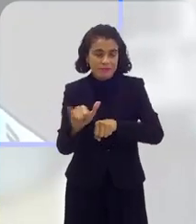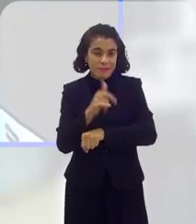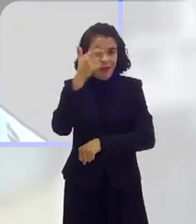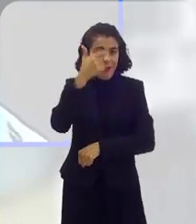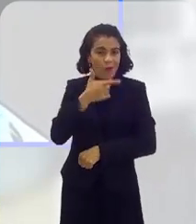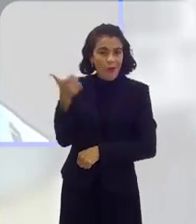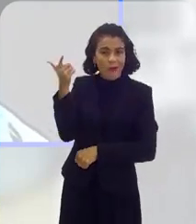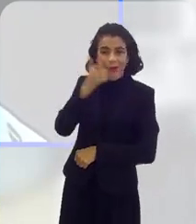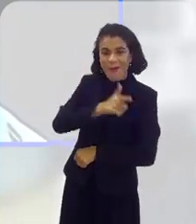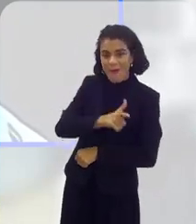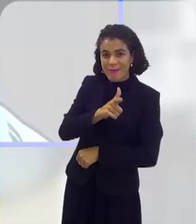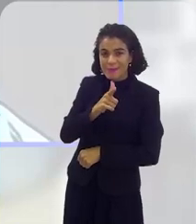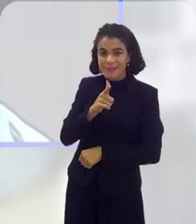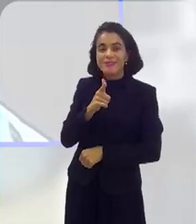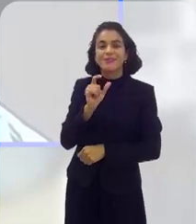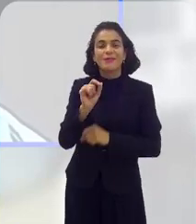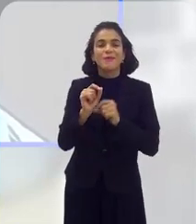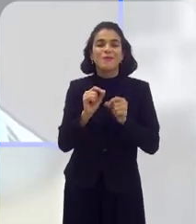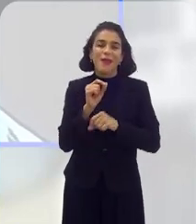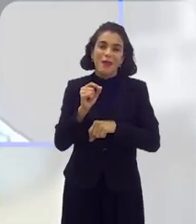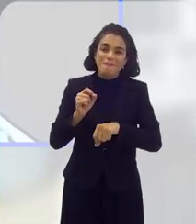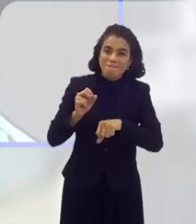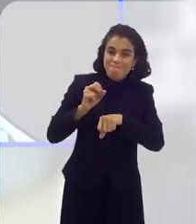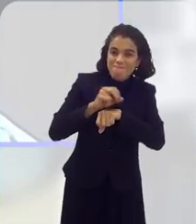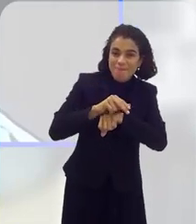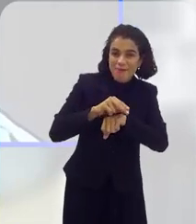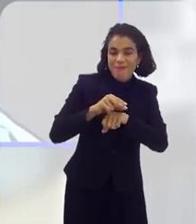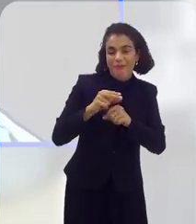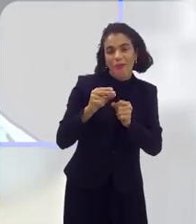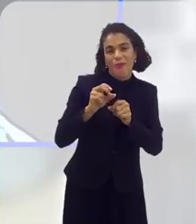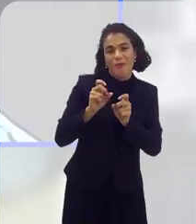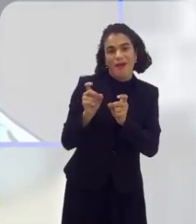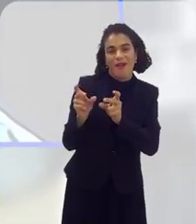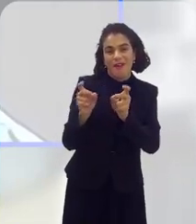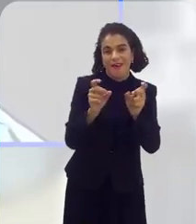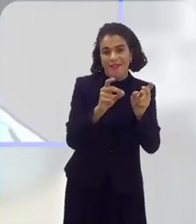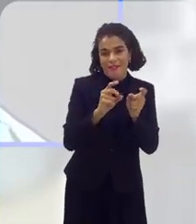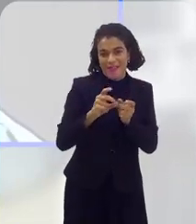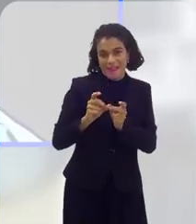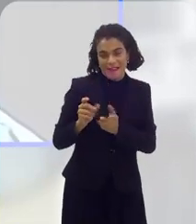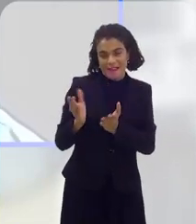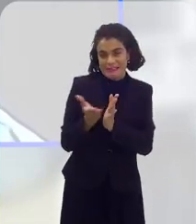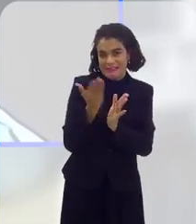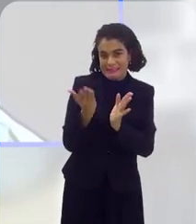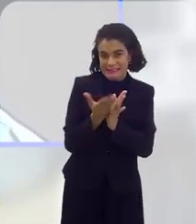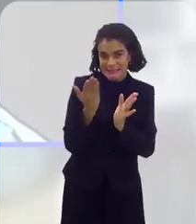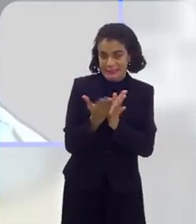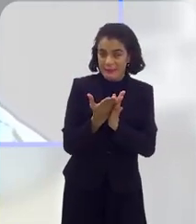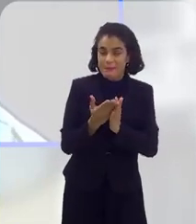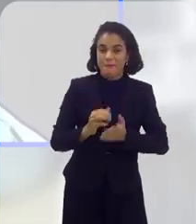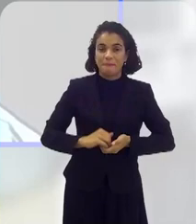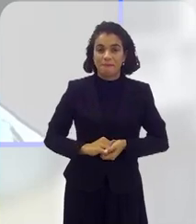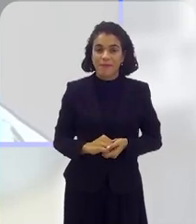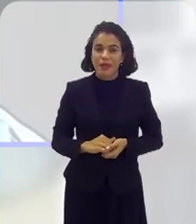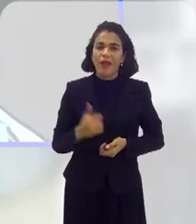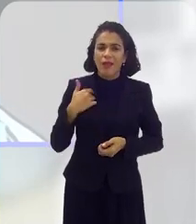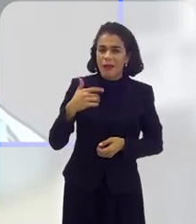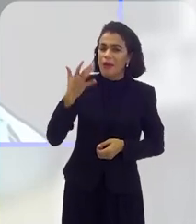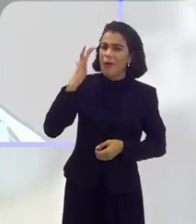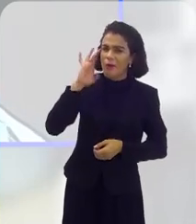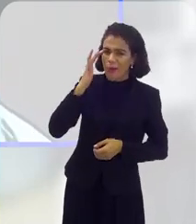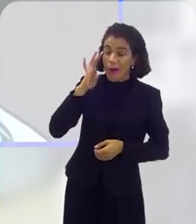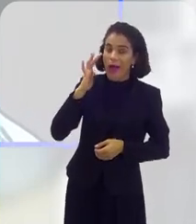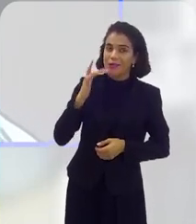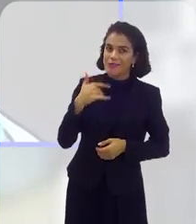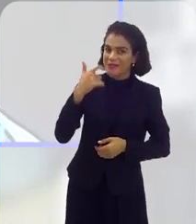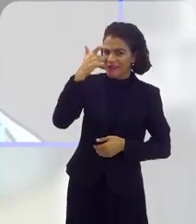consegui entrar numa editora, foi através do concurso. E me considero tendo